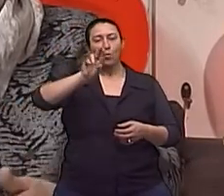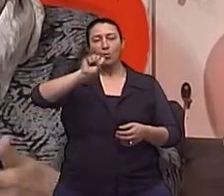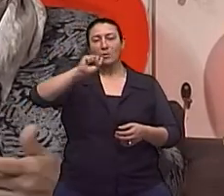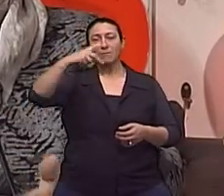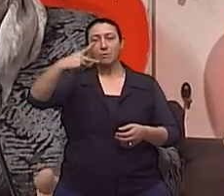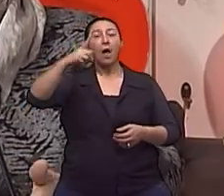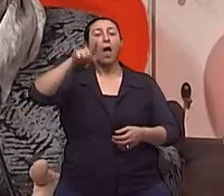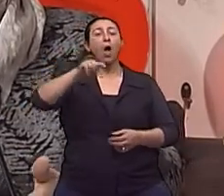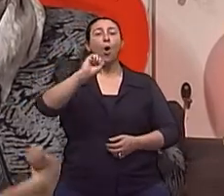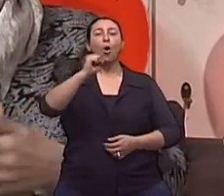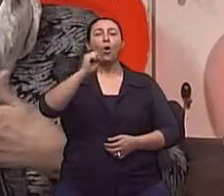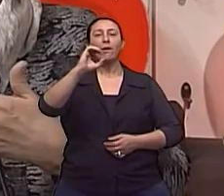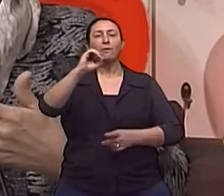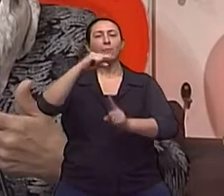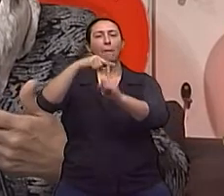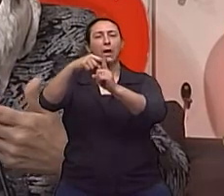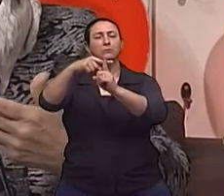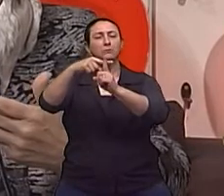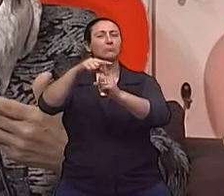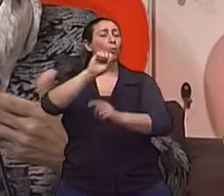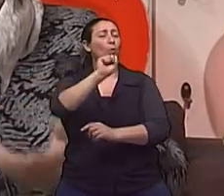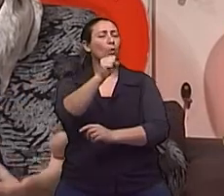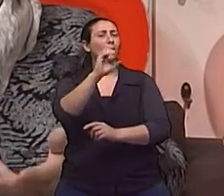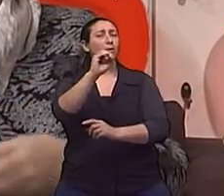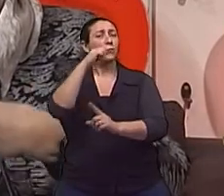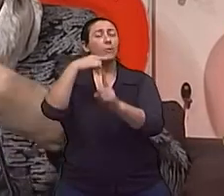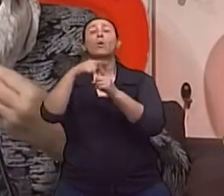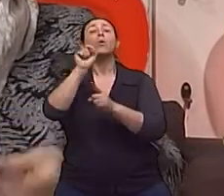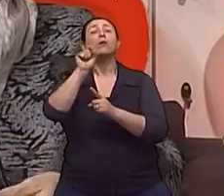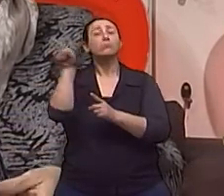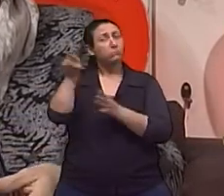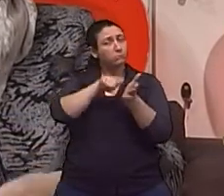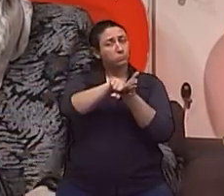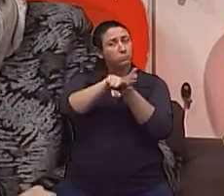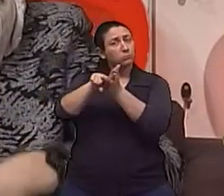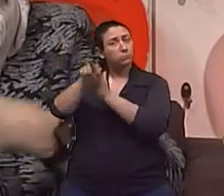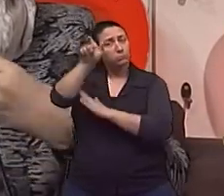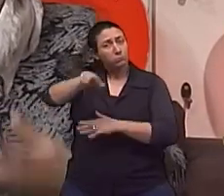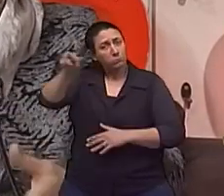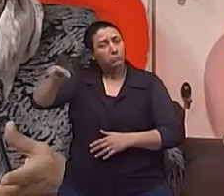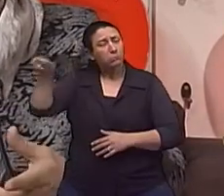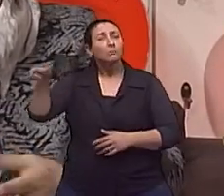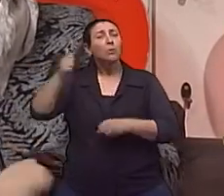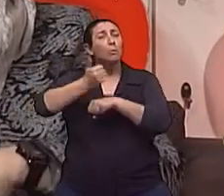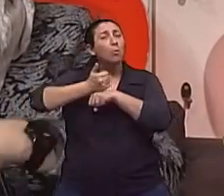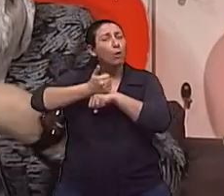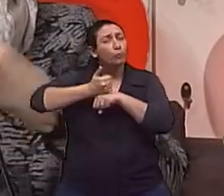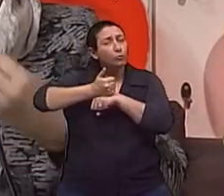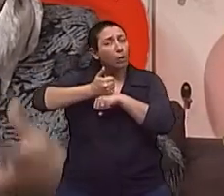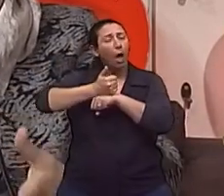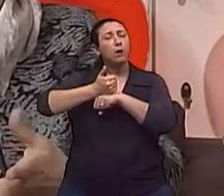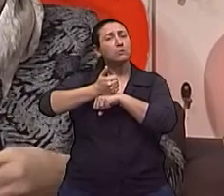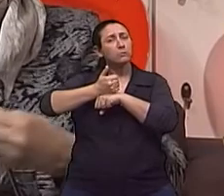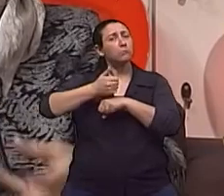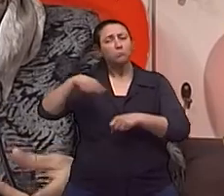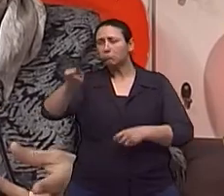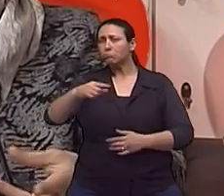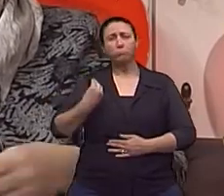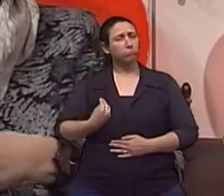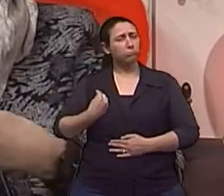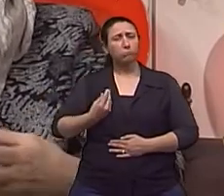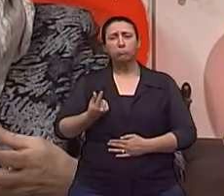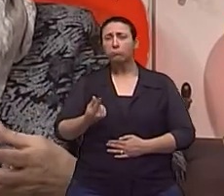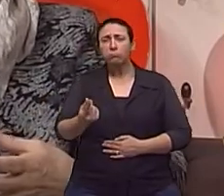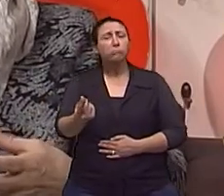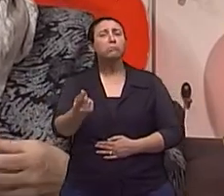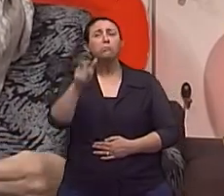mais onde eles estão monitorando o profissionais atuantes saudáveis bem de vida e